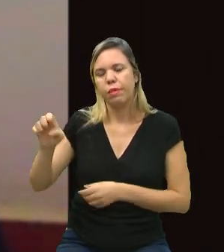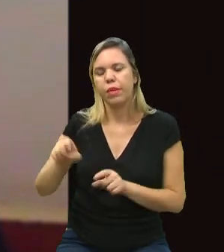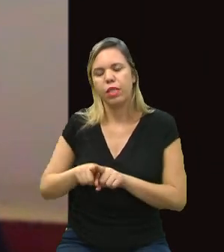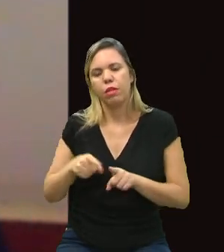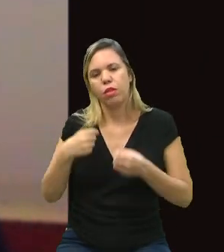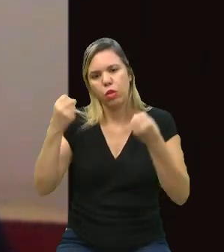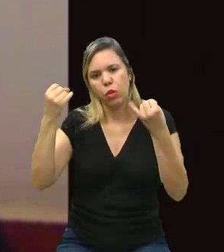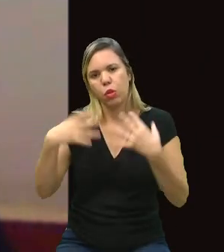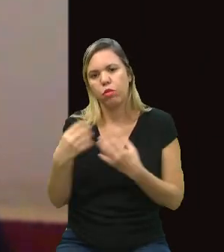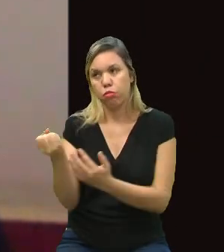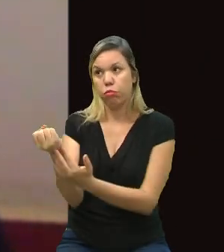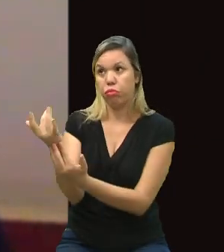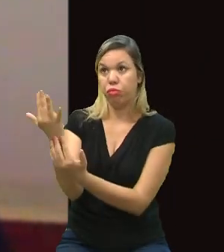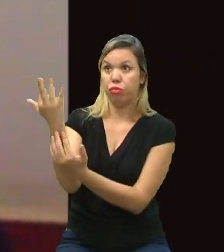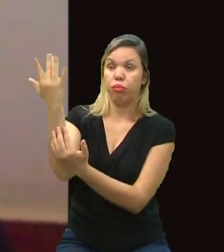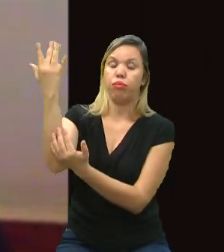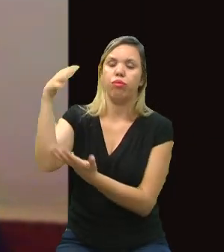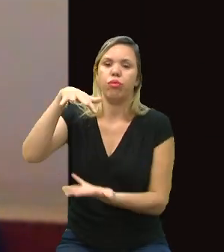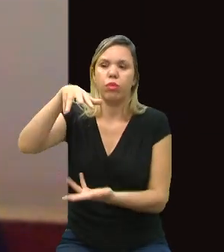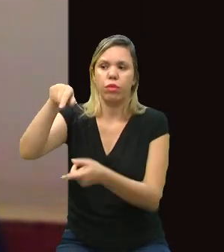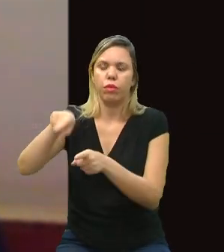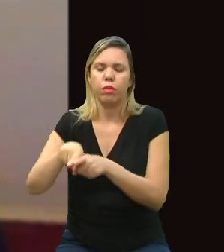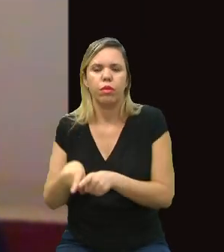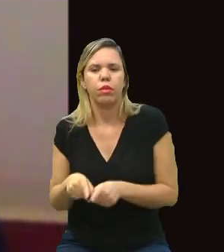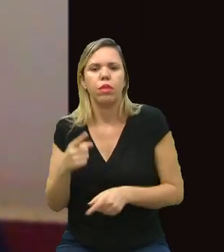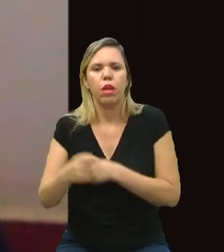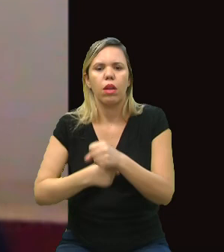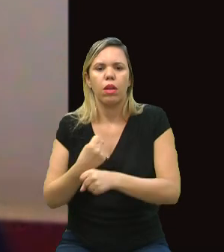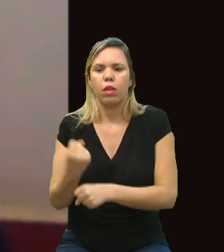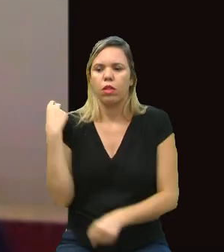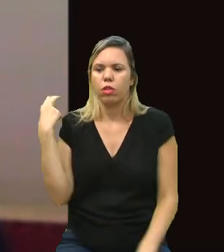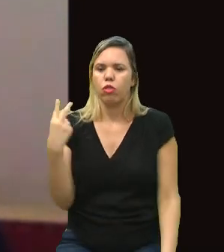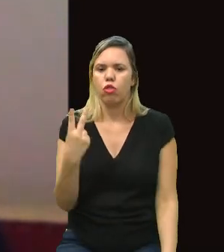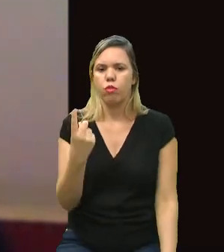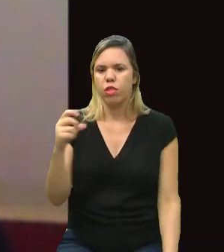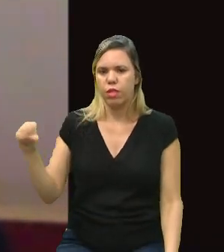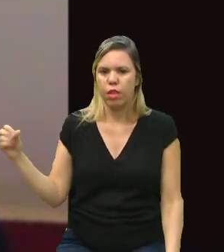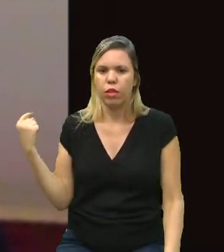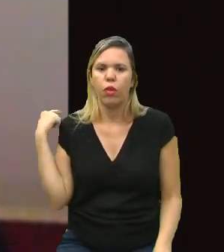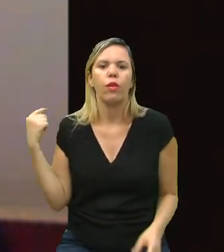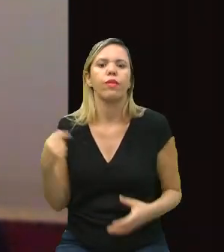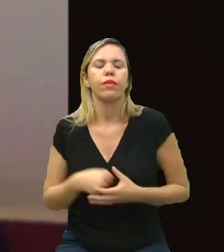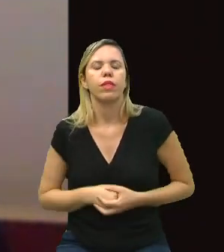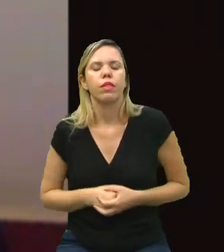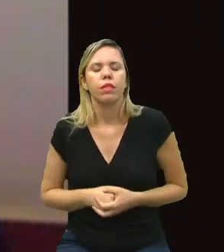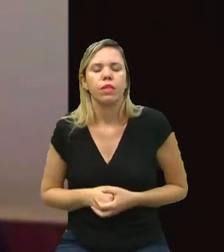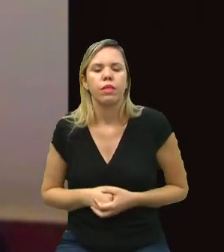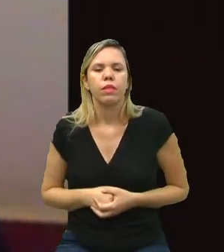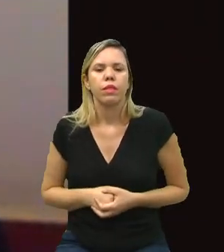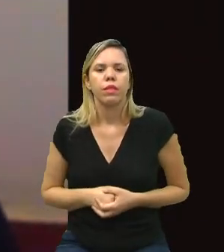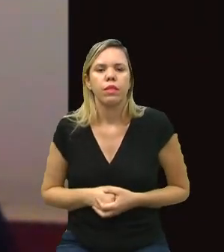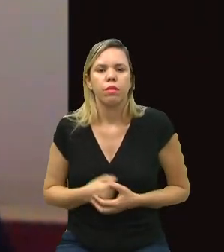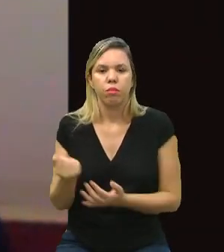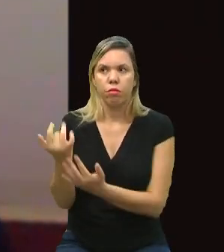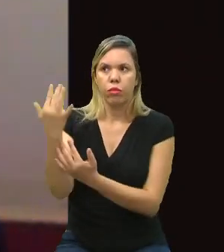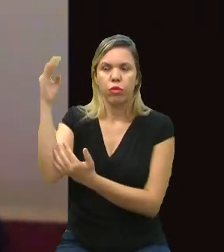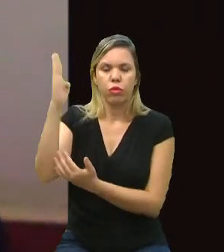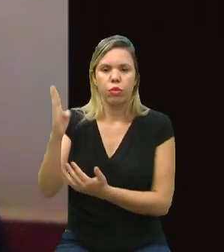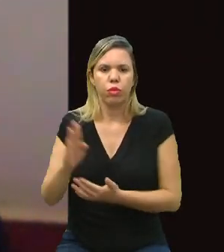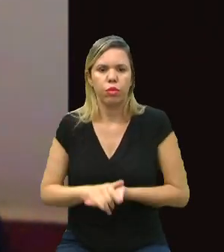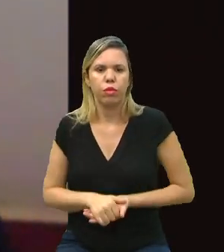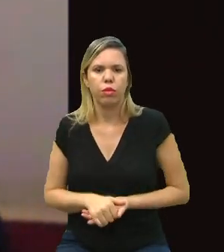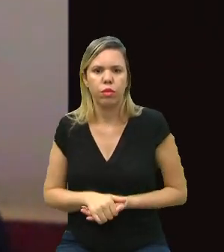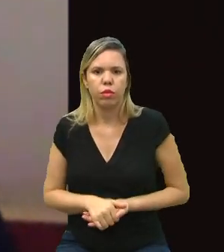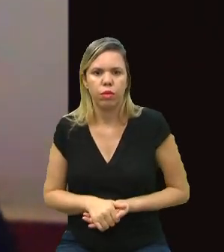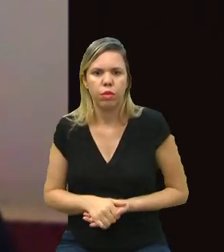de 2019, as emissões do Brasil foi de mais de 2 bilhões de gases de efeito